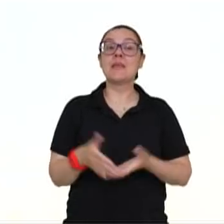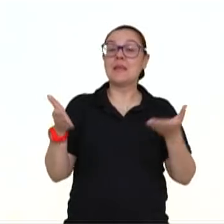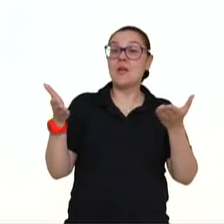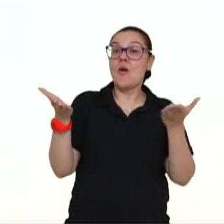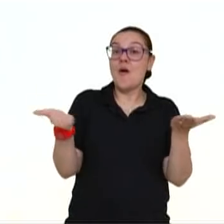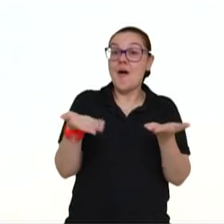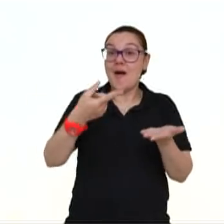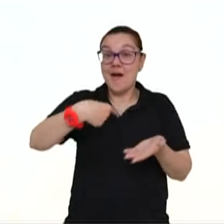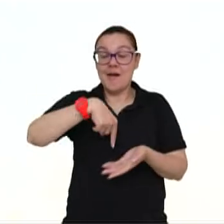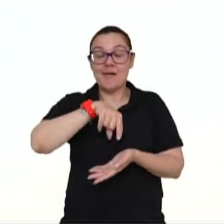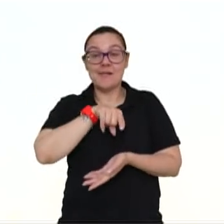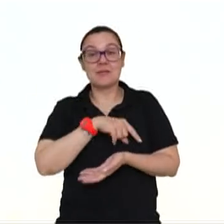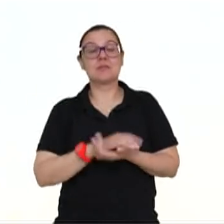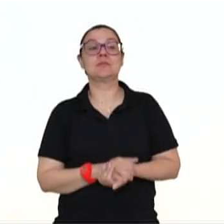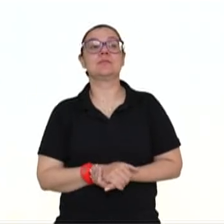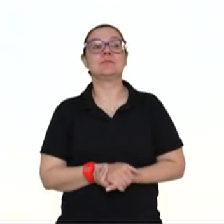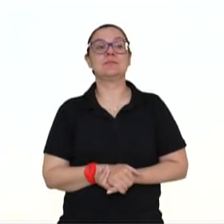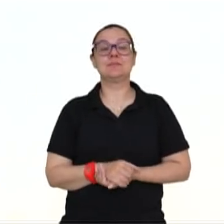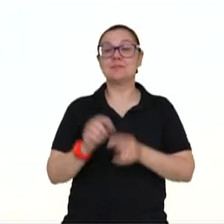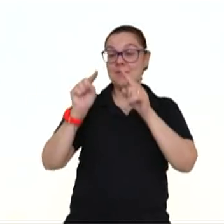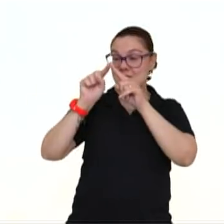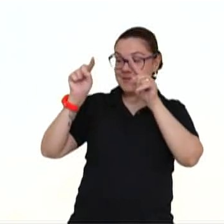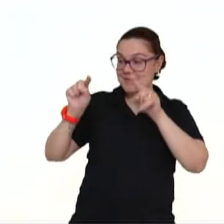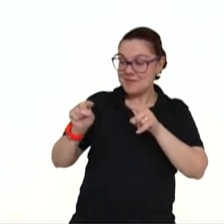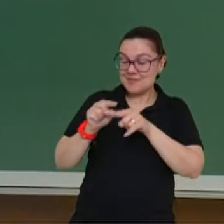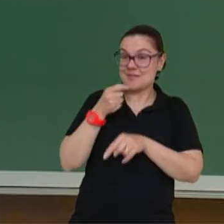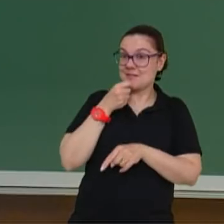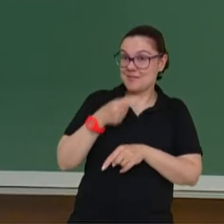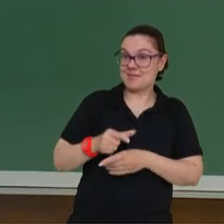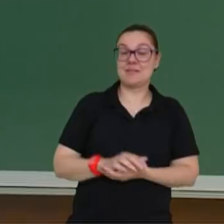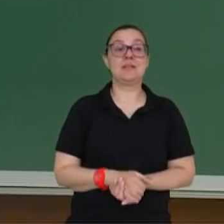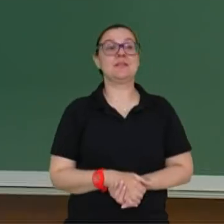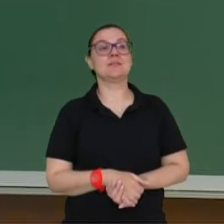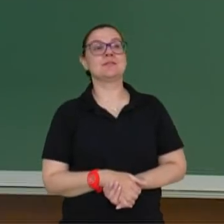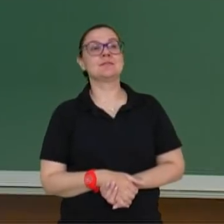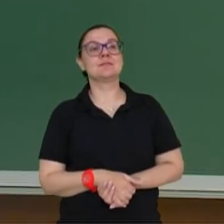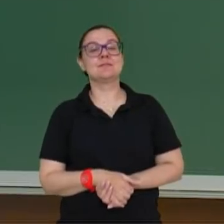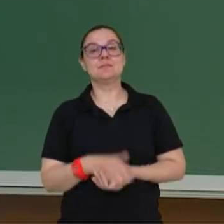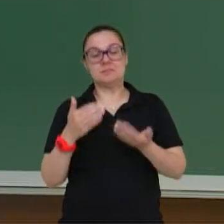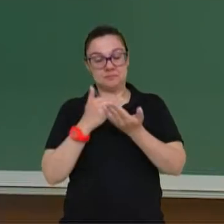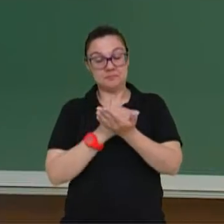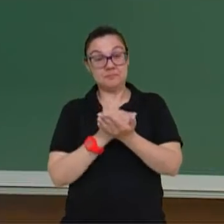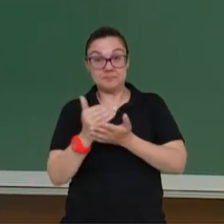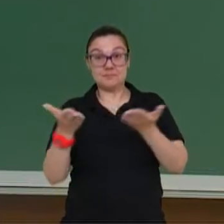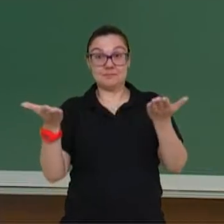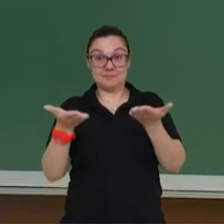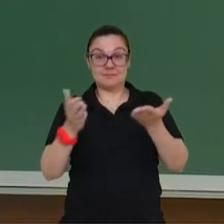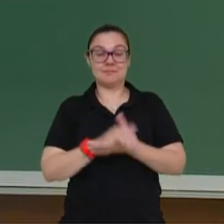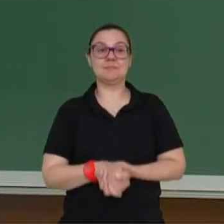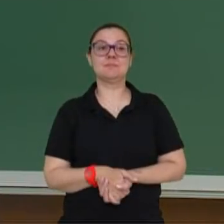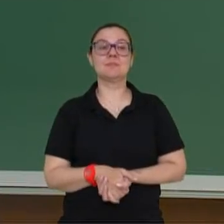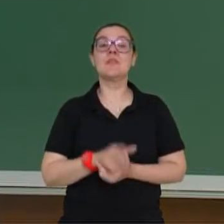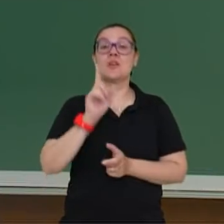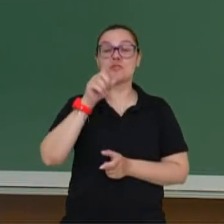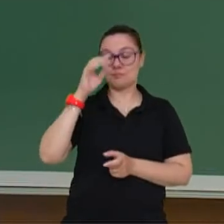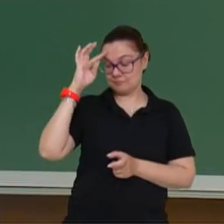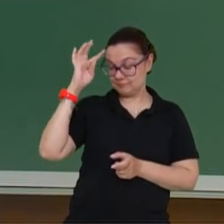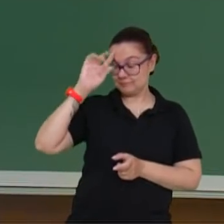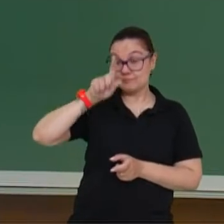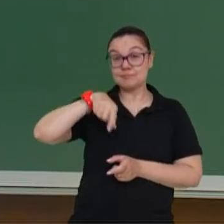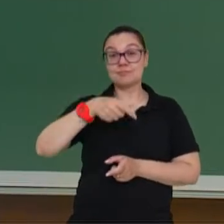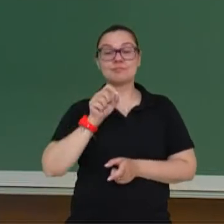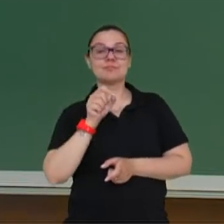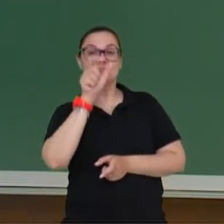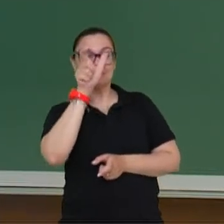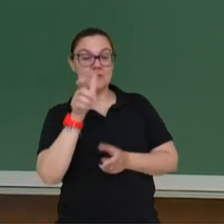turminha, estamos aqui com uma tirinha já e vamos começar a aula de hoje já pensando